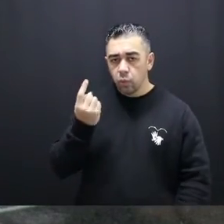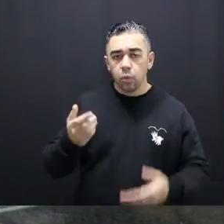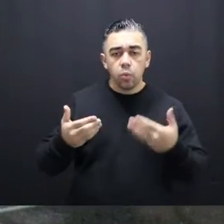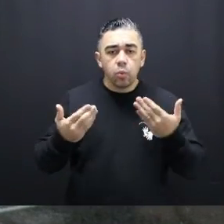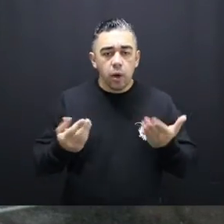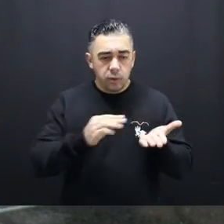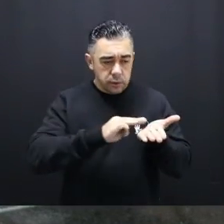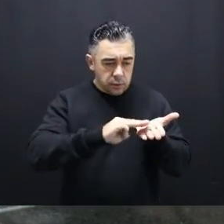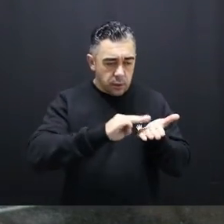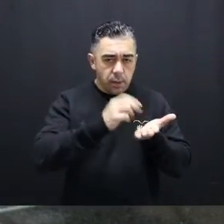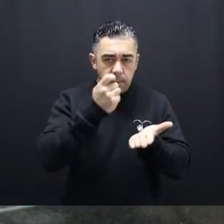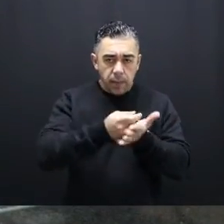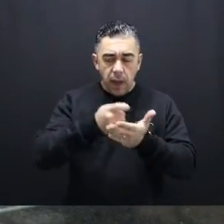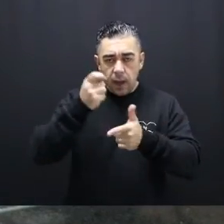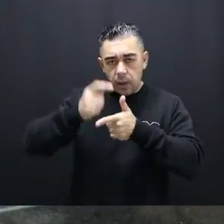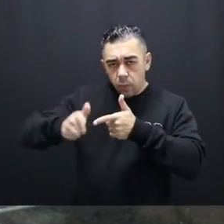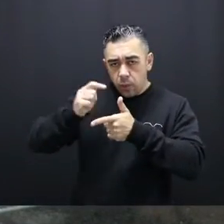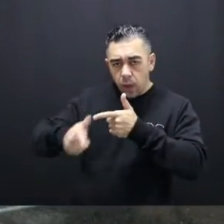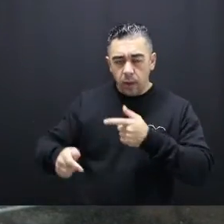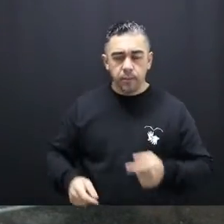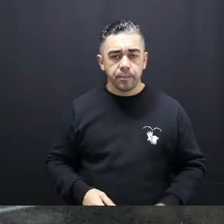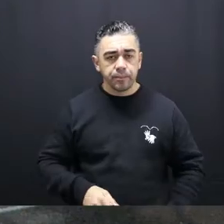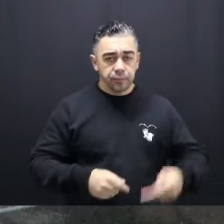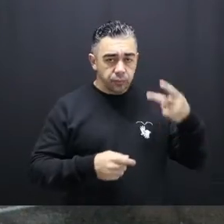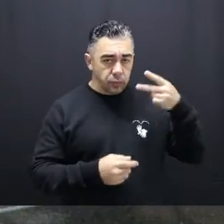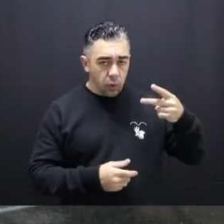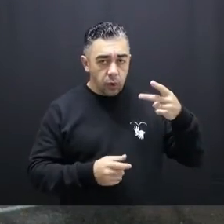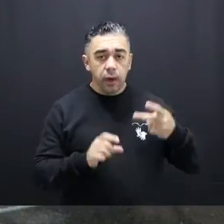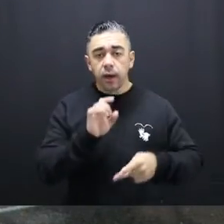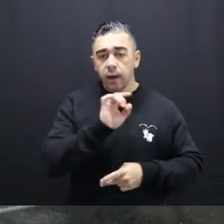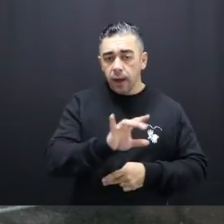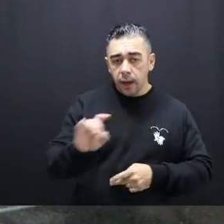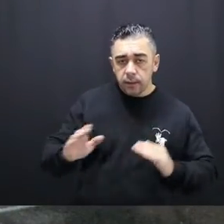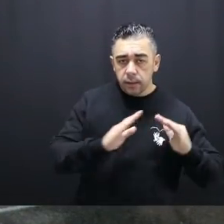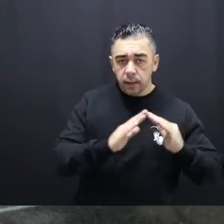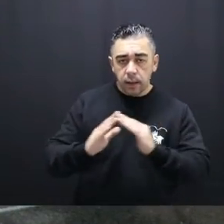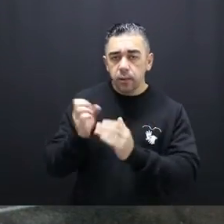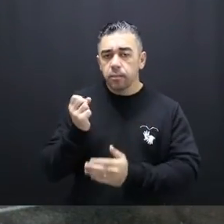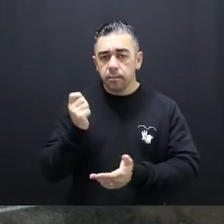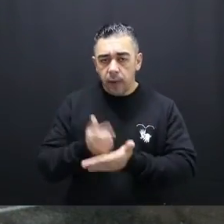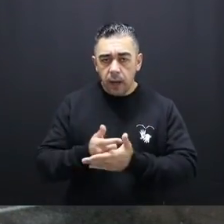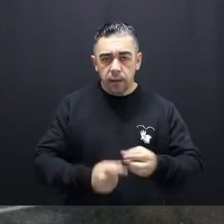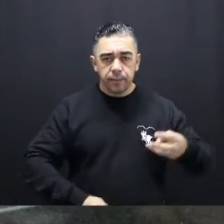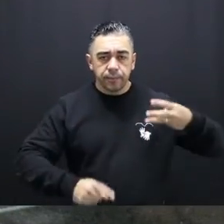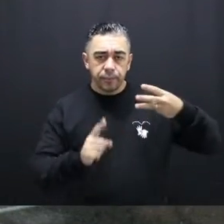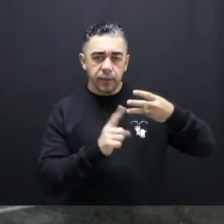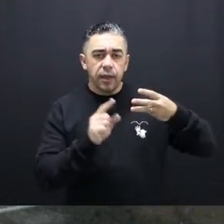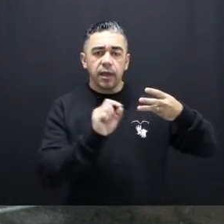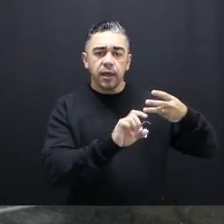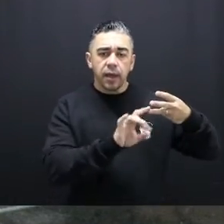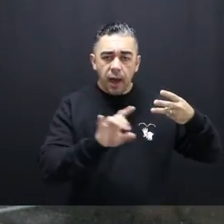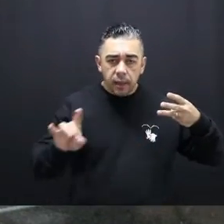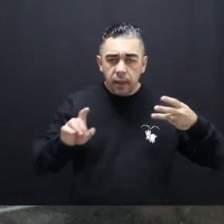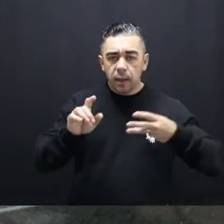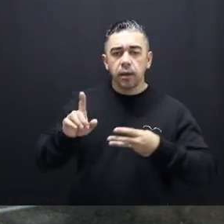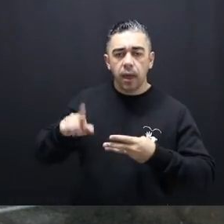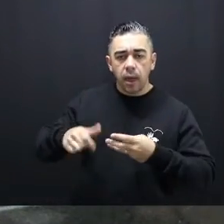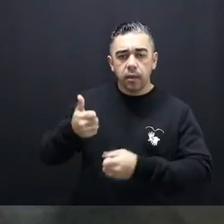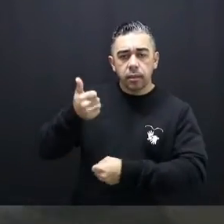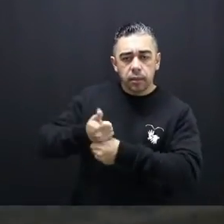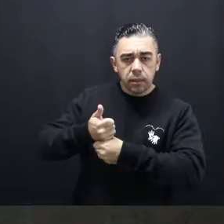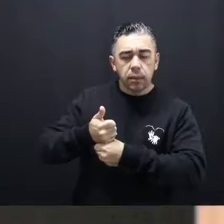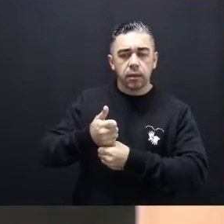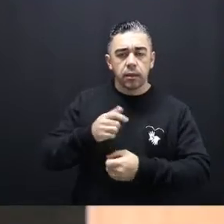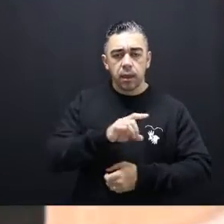secretarias pagam aluguel 2 qual o valor de cada imóvel três Quem são os donos de cada imóvel nós